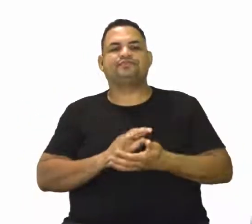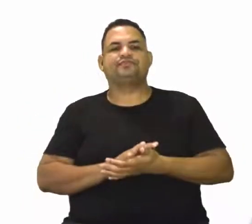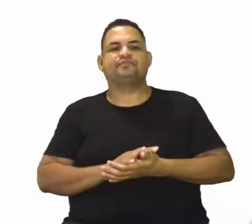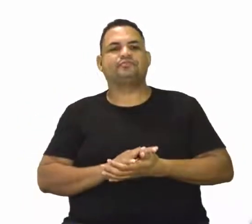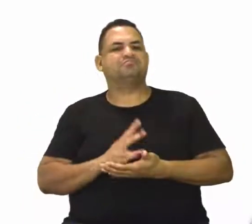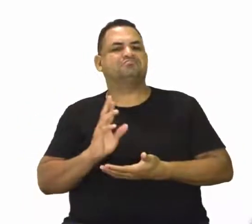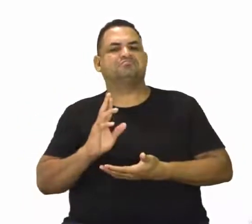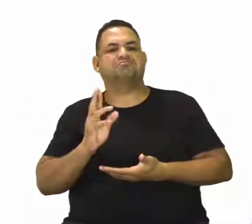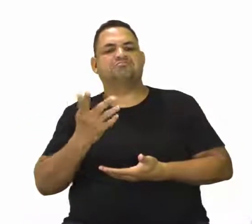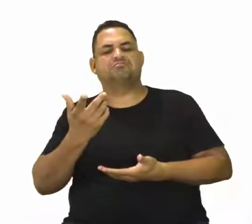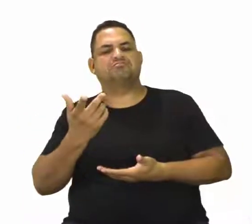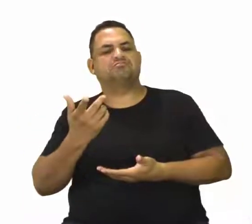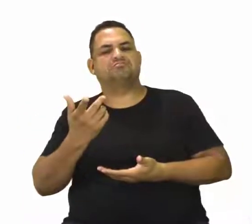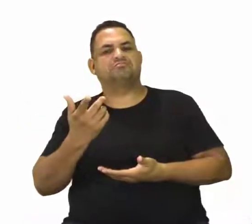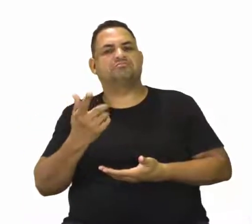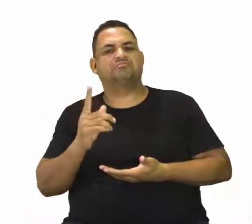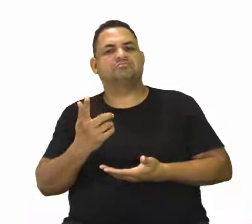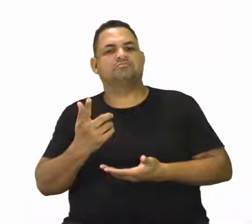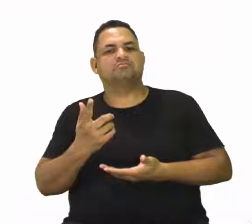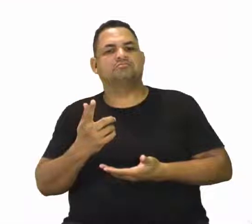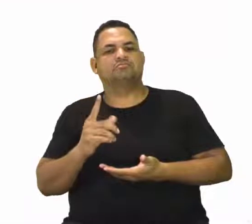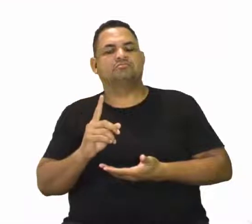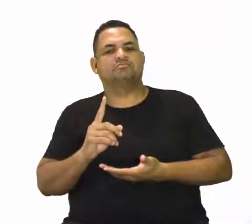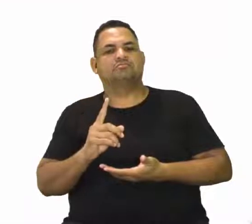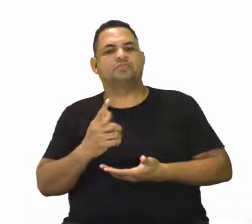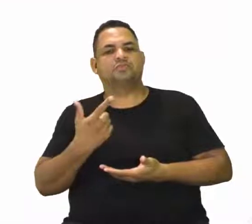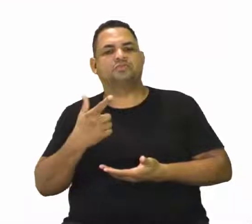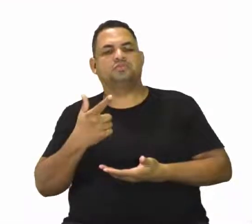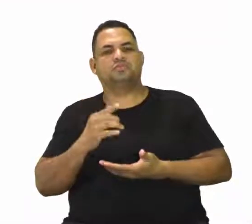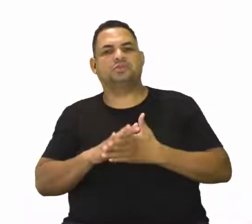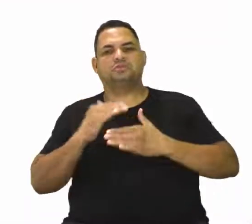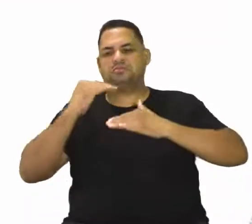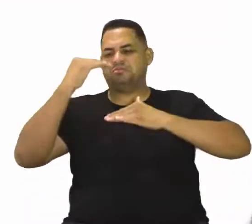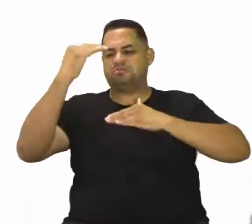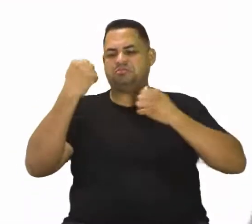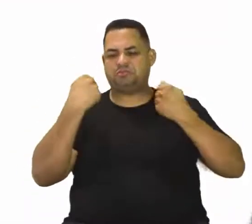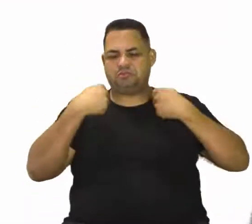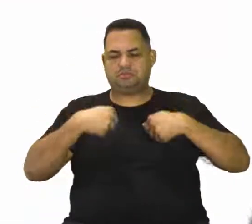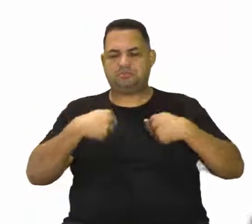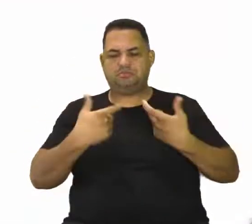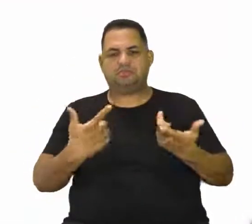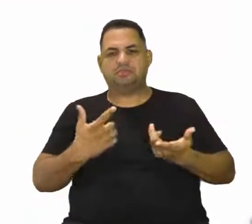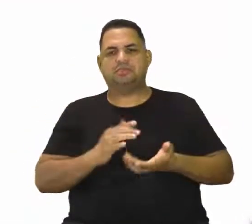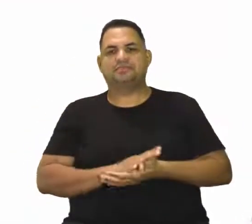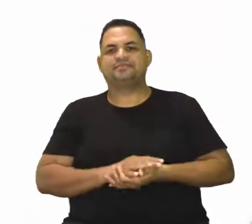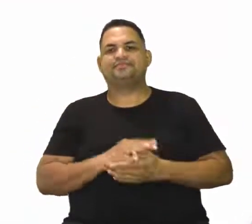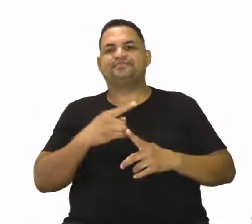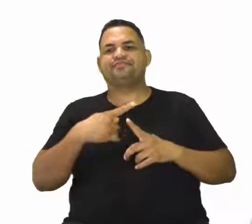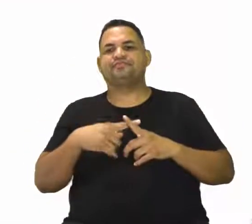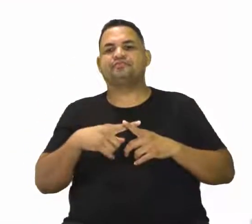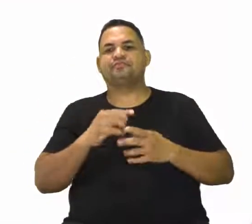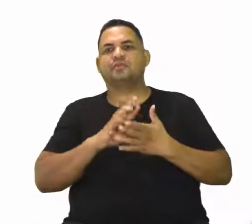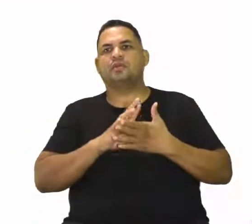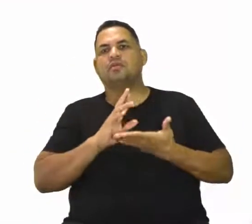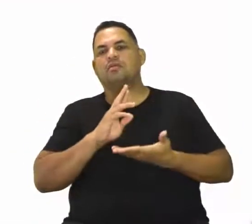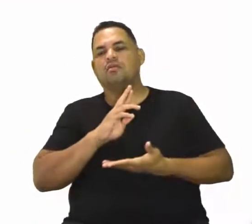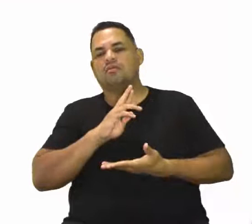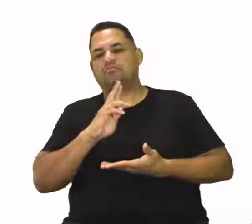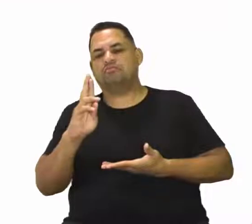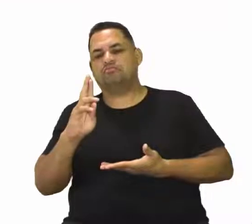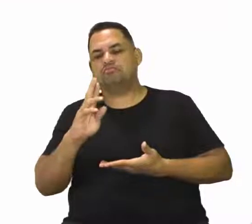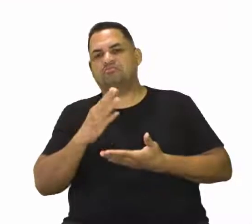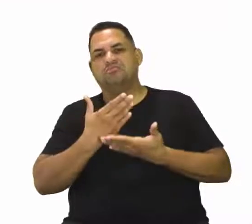ninguém chegava ao patamar dos Americanos porque hoje eu souber dica